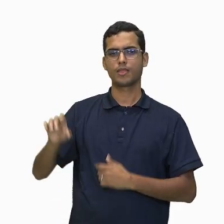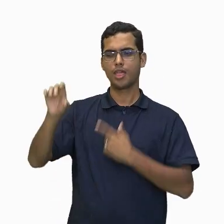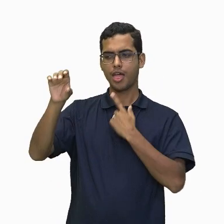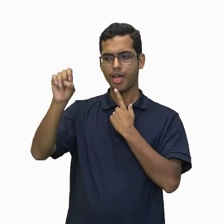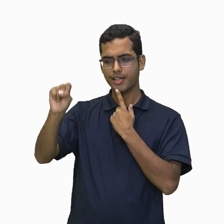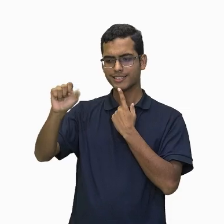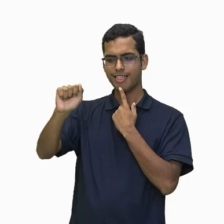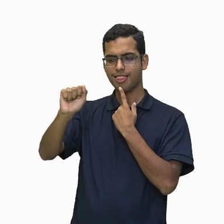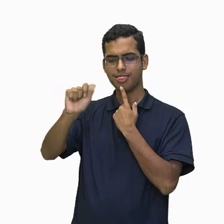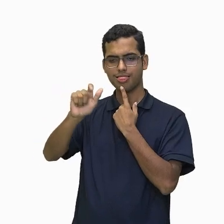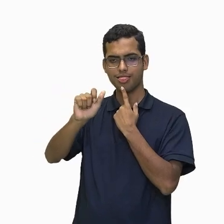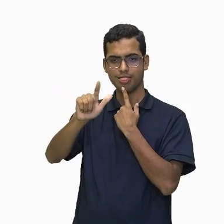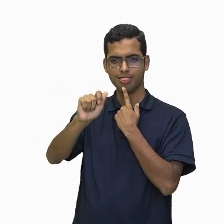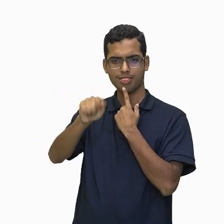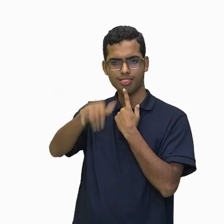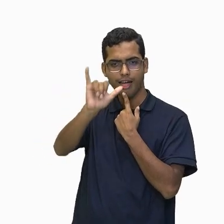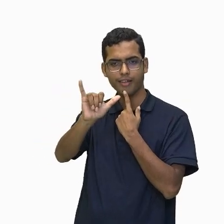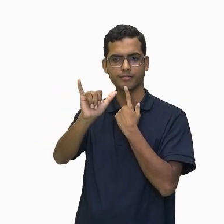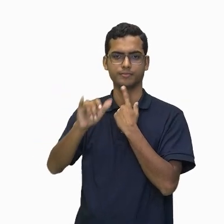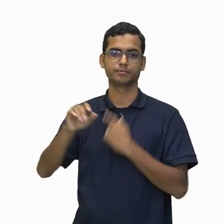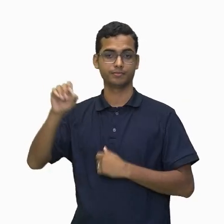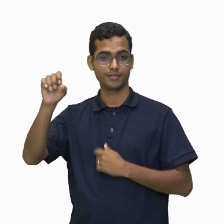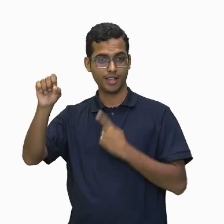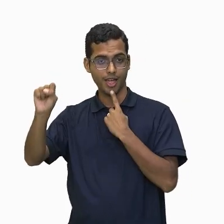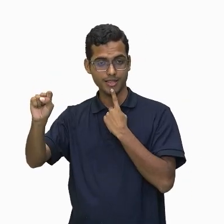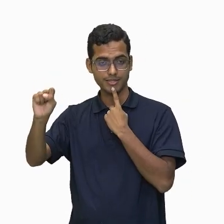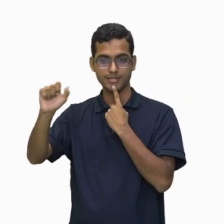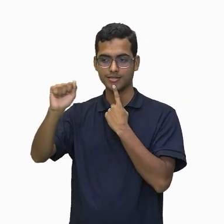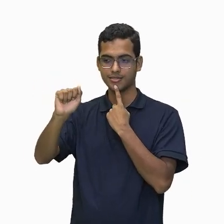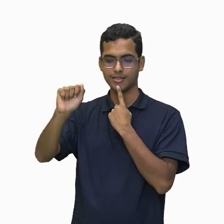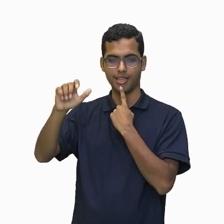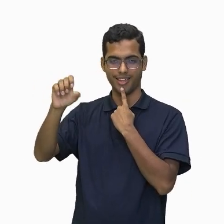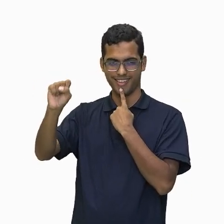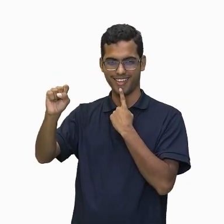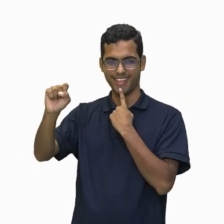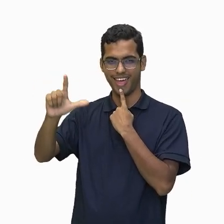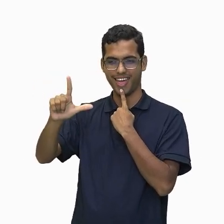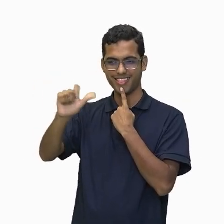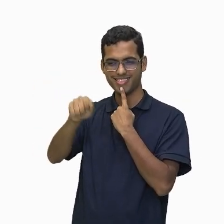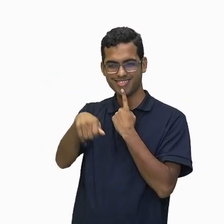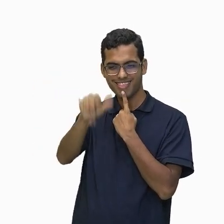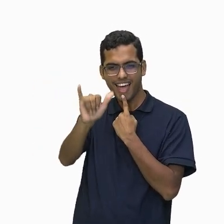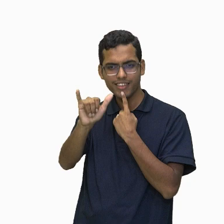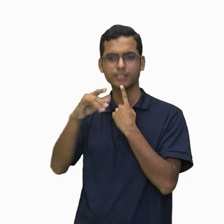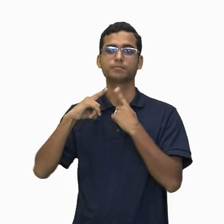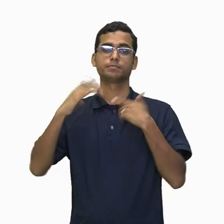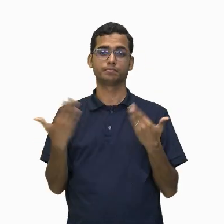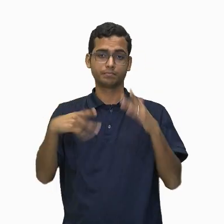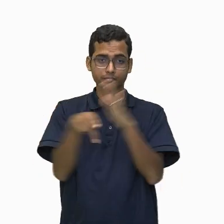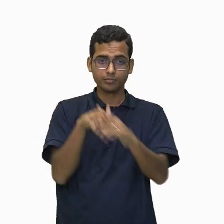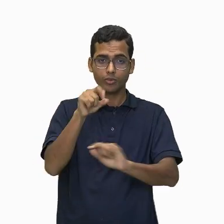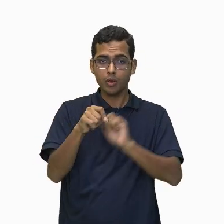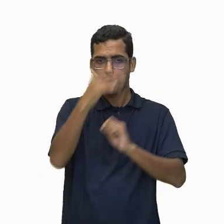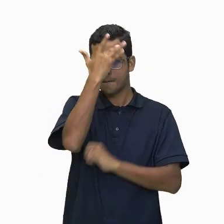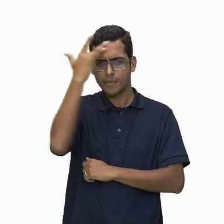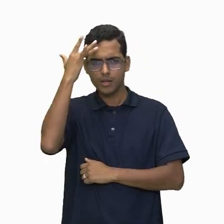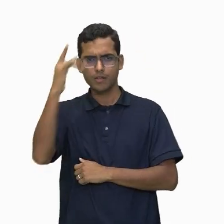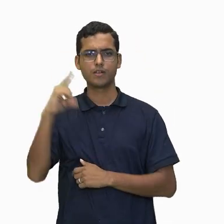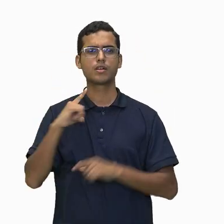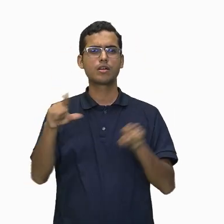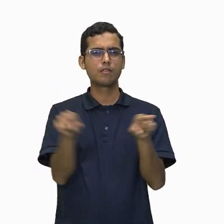Slay. Essa palavra é utilizada para elogiar alguém que fez algo muito bem ou que está com uma